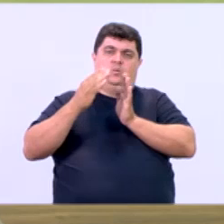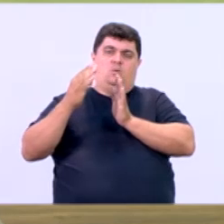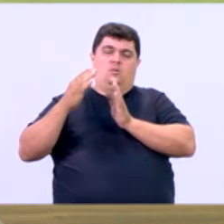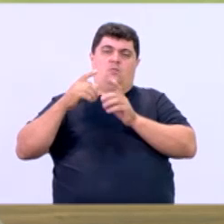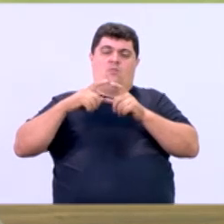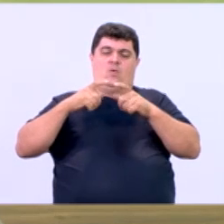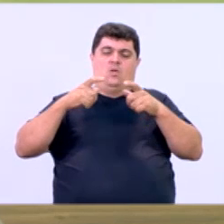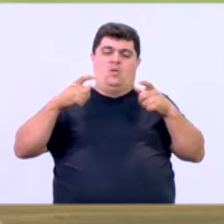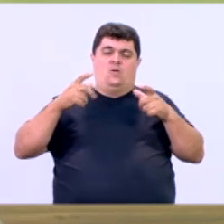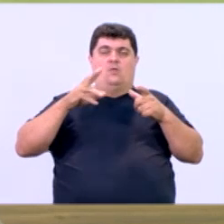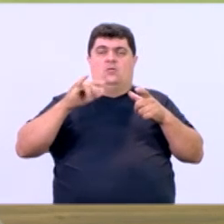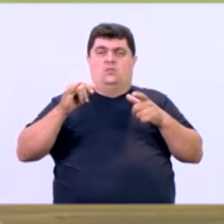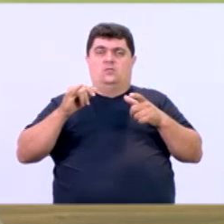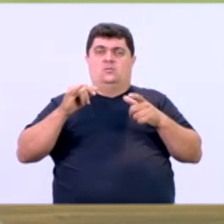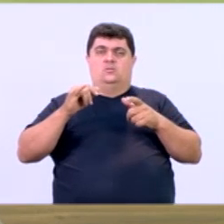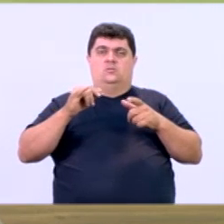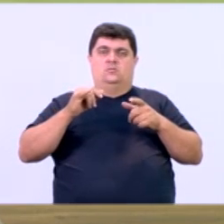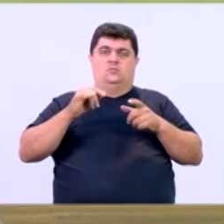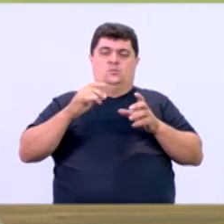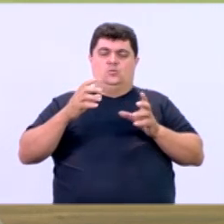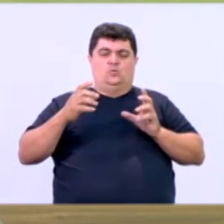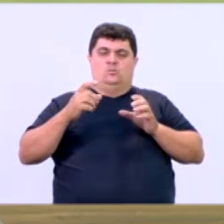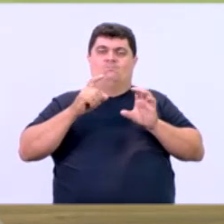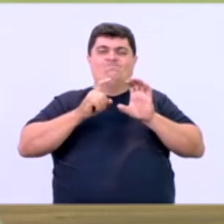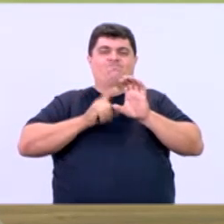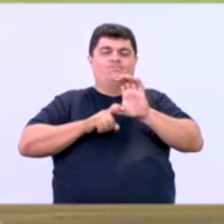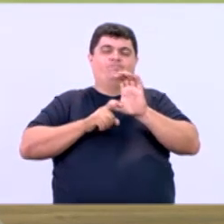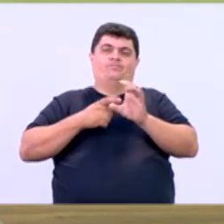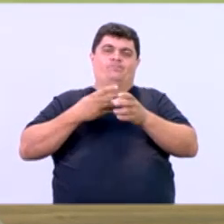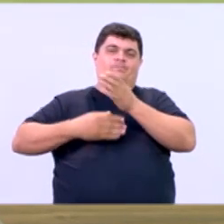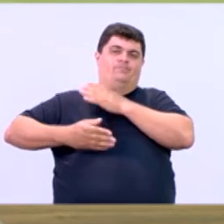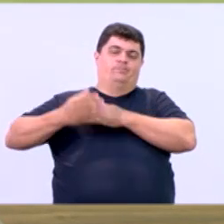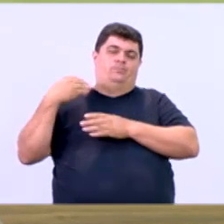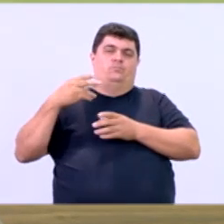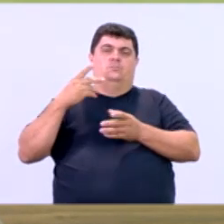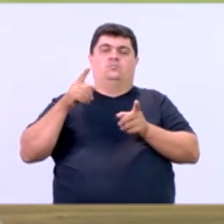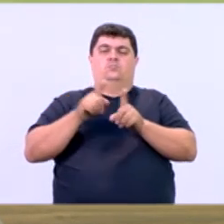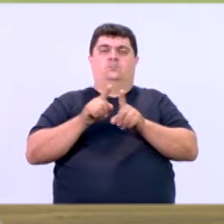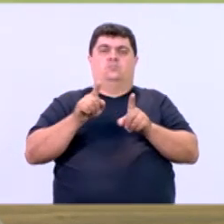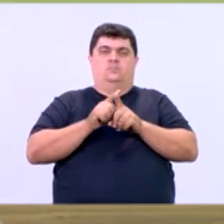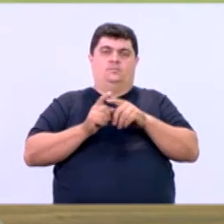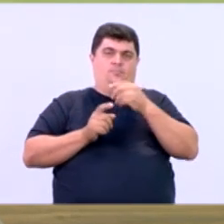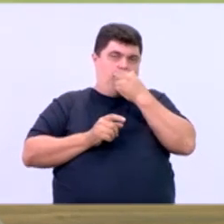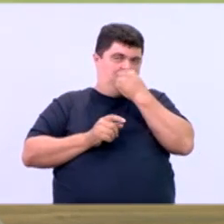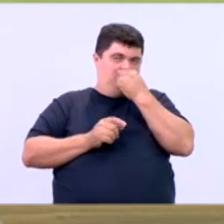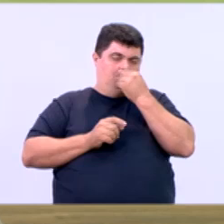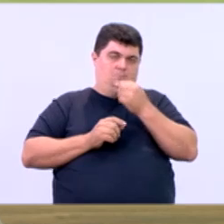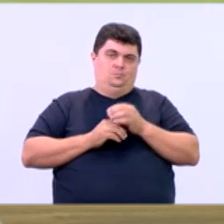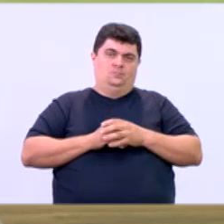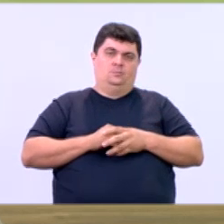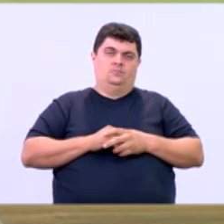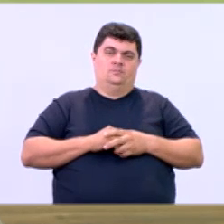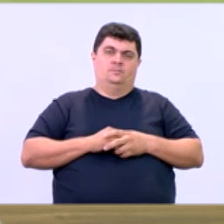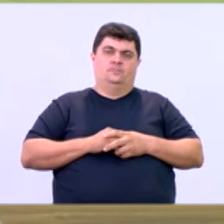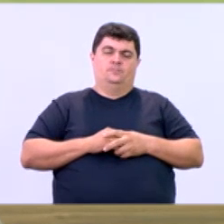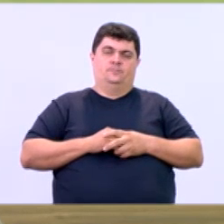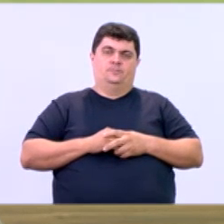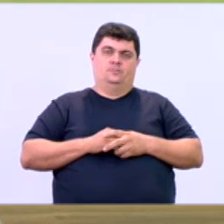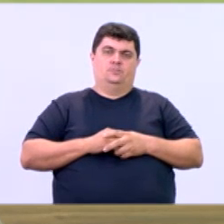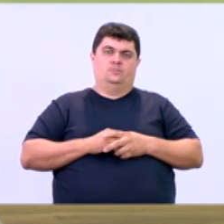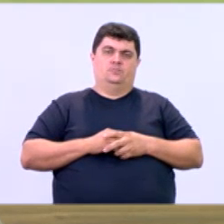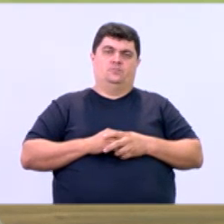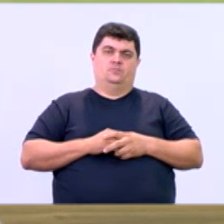né, e se completam com os assuntos, né, o conteúdo que a gente dá nas aulas, nas primeiras aulas. Então,